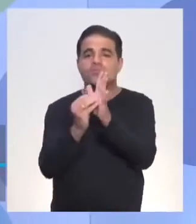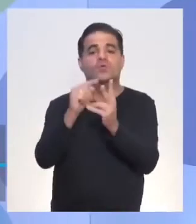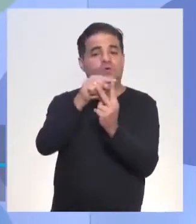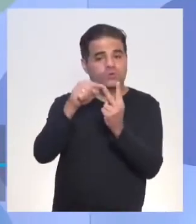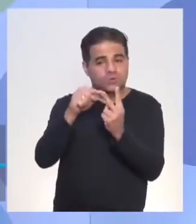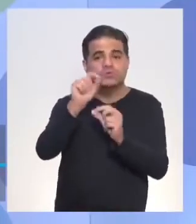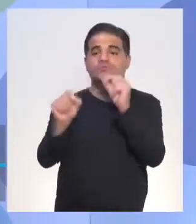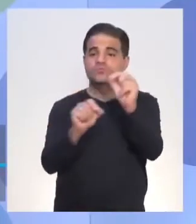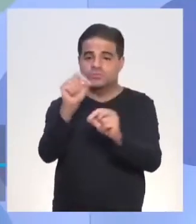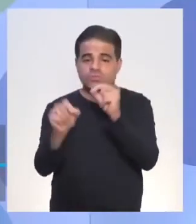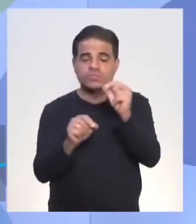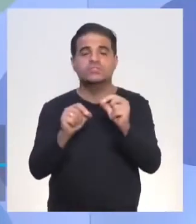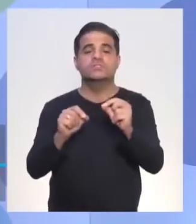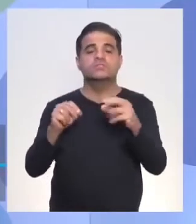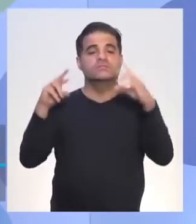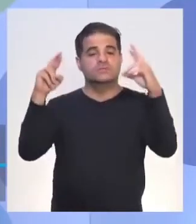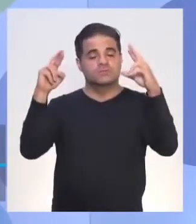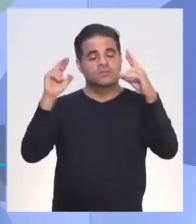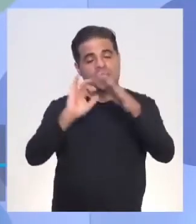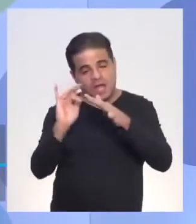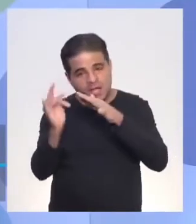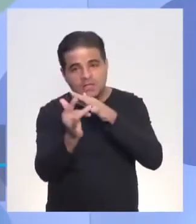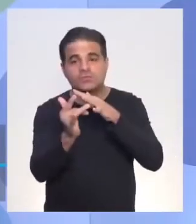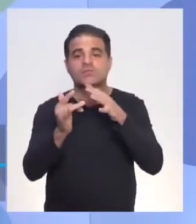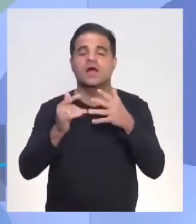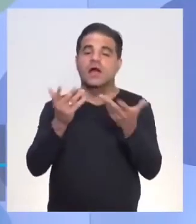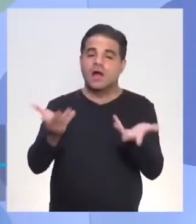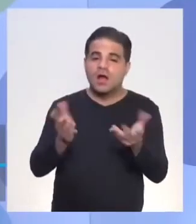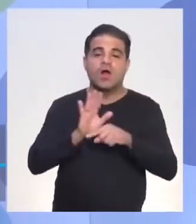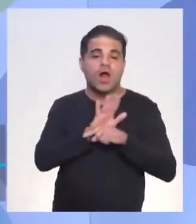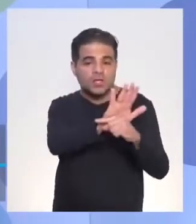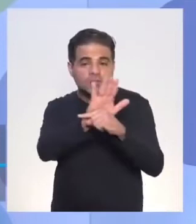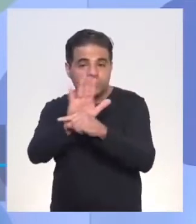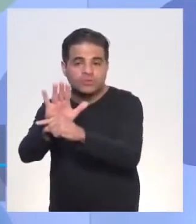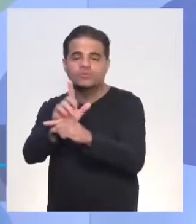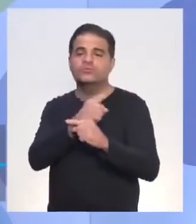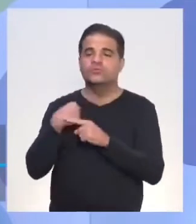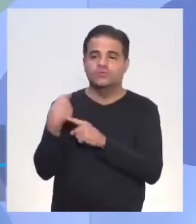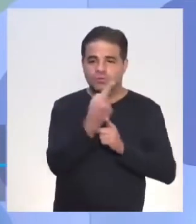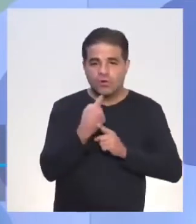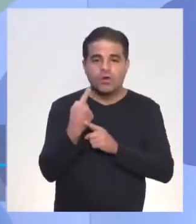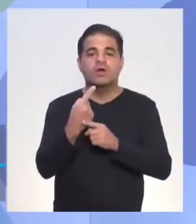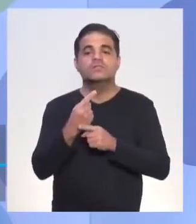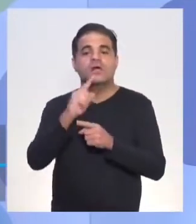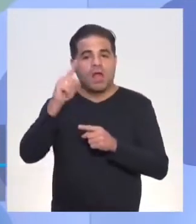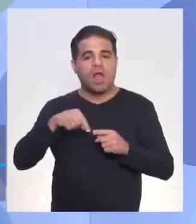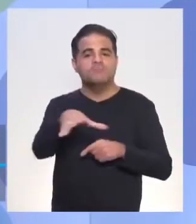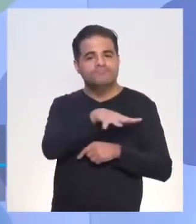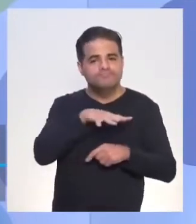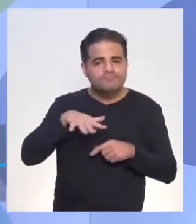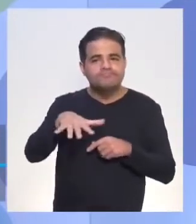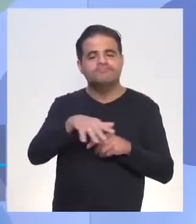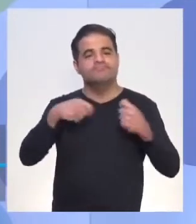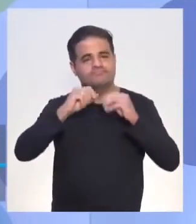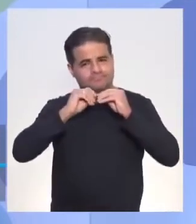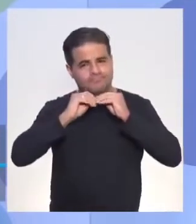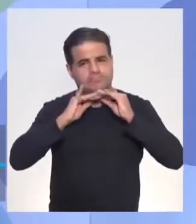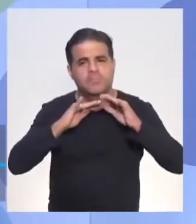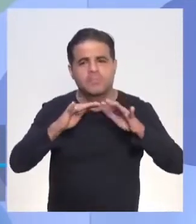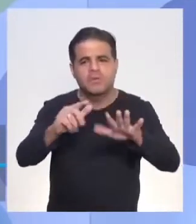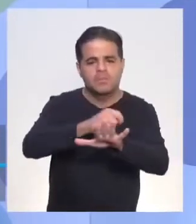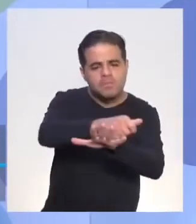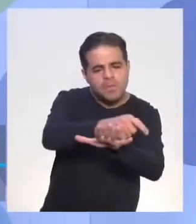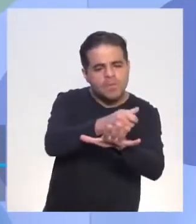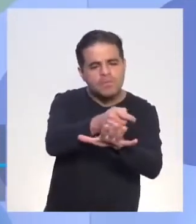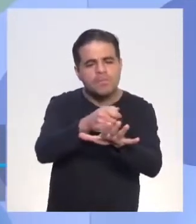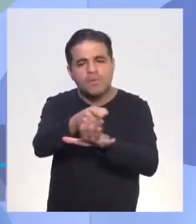A questão da rede social, que embora ajude muito a gente, tem sido um espaço que tem disseminado as fake news porque